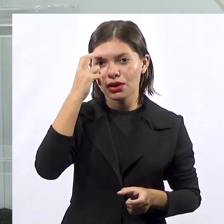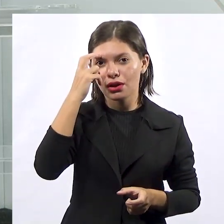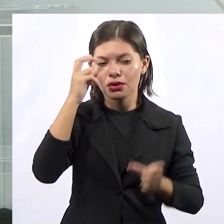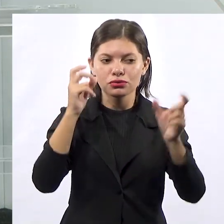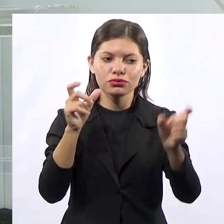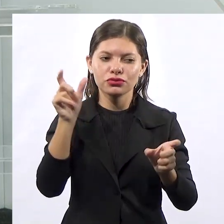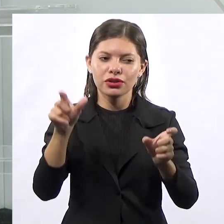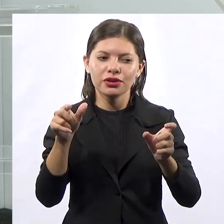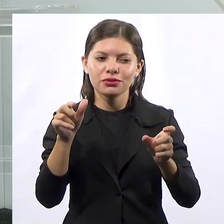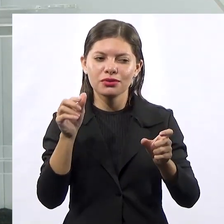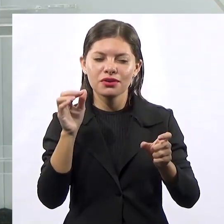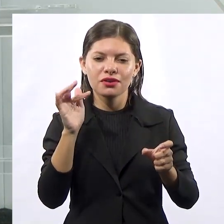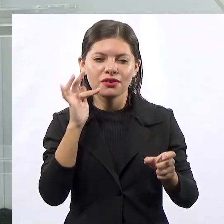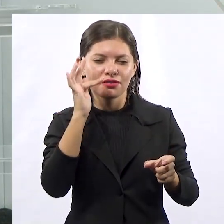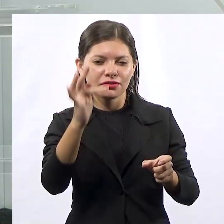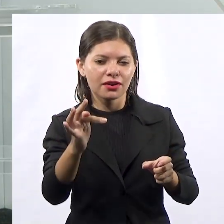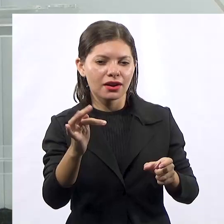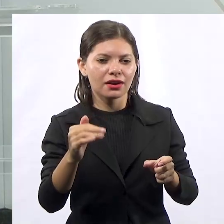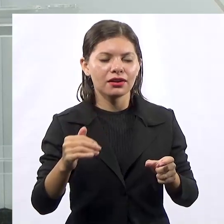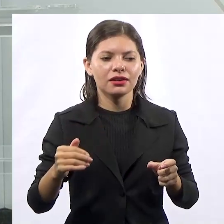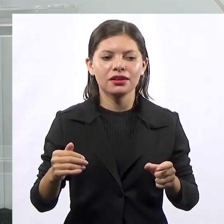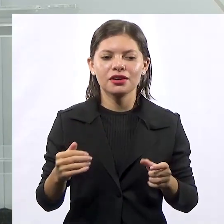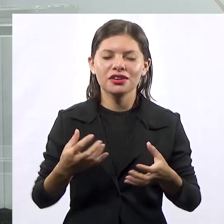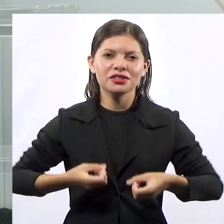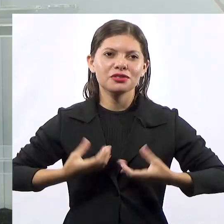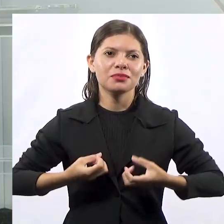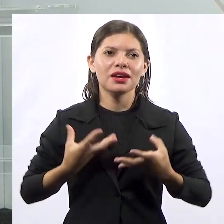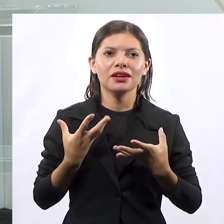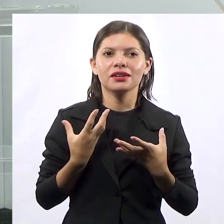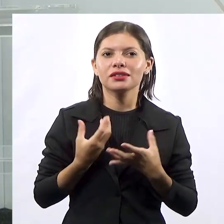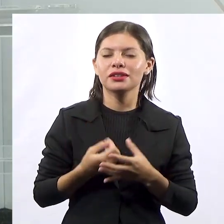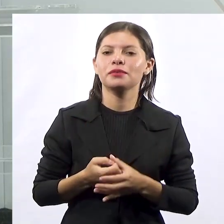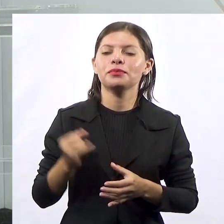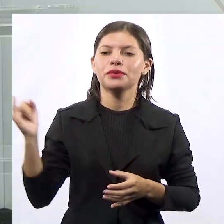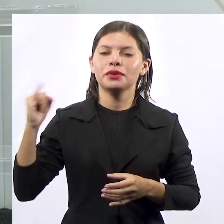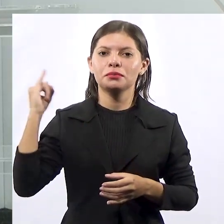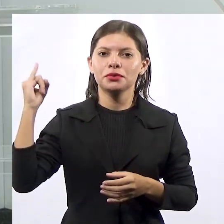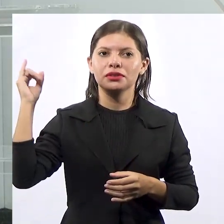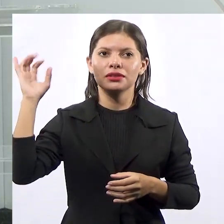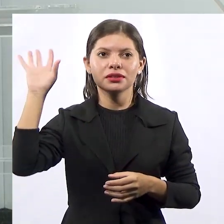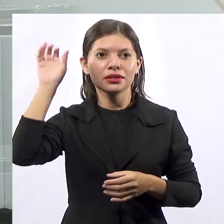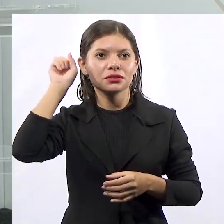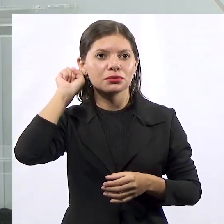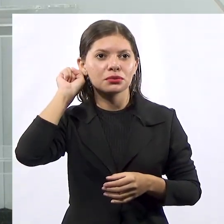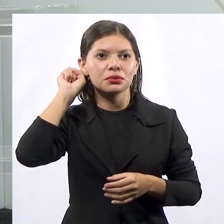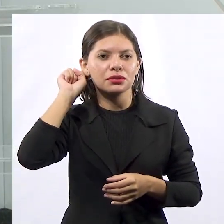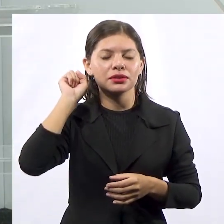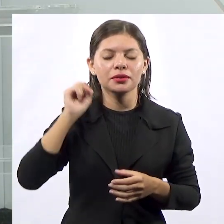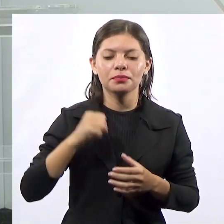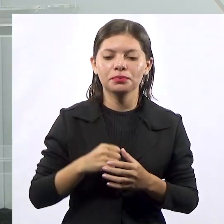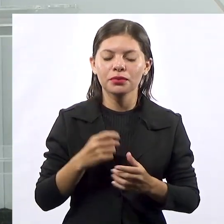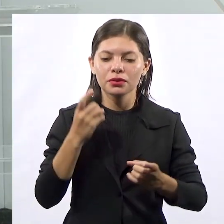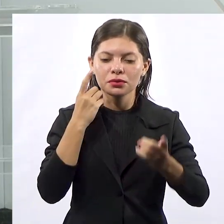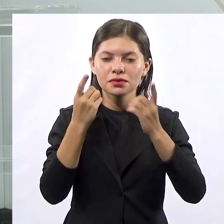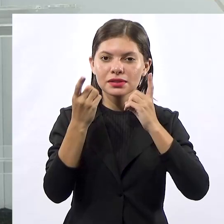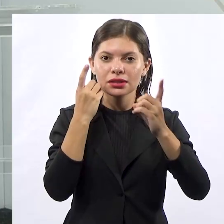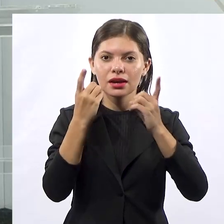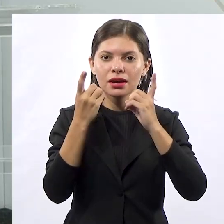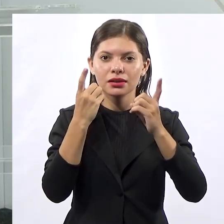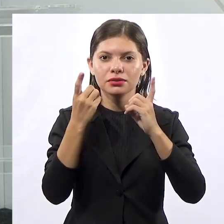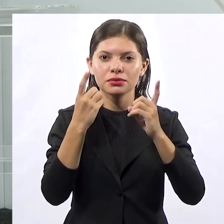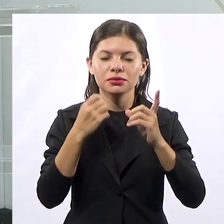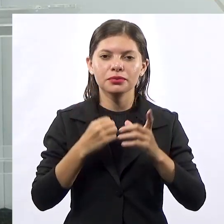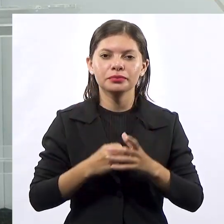como um sujeito que fala, sobre um sujeito que se expressa, a importância da escuta, né, que os dados não